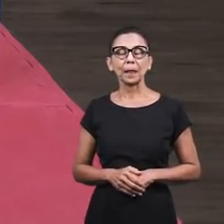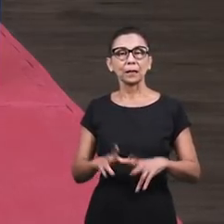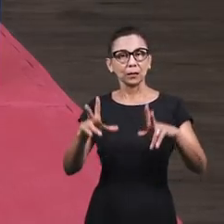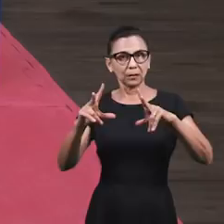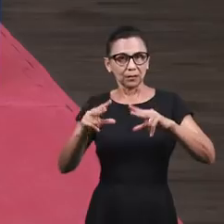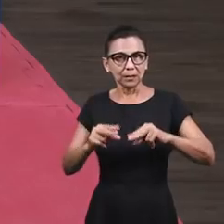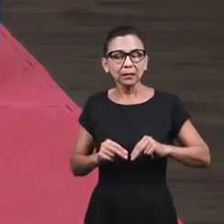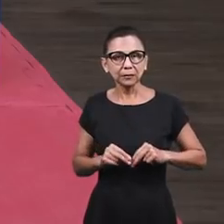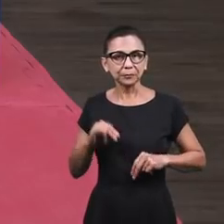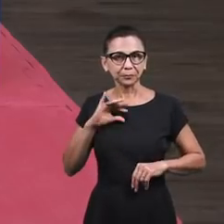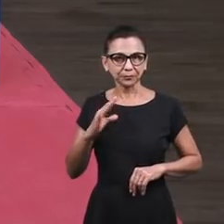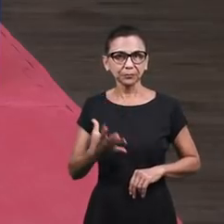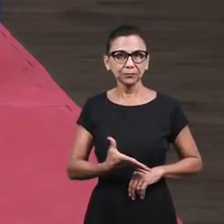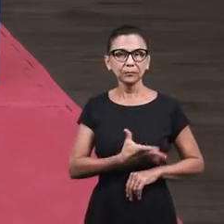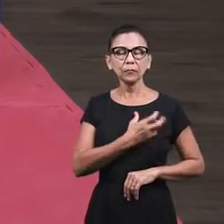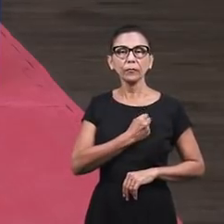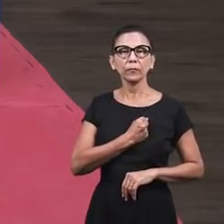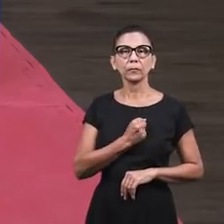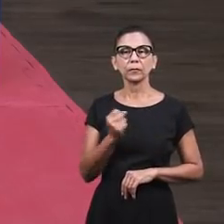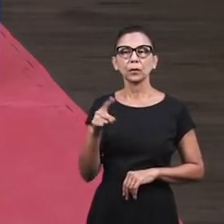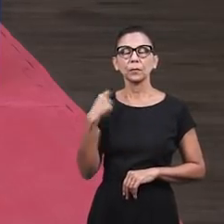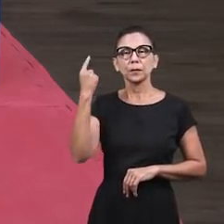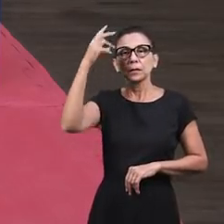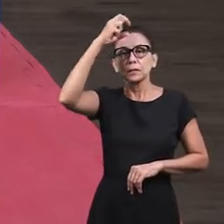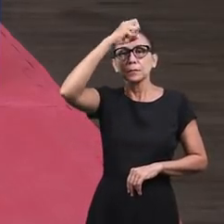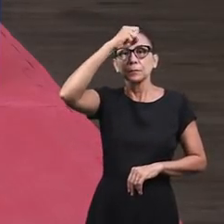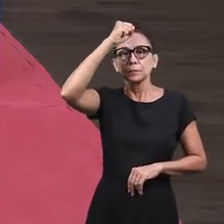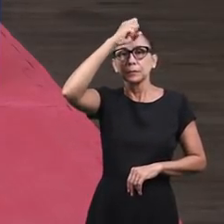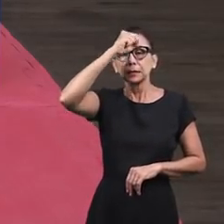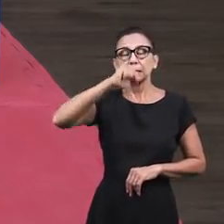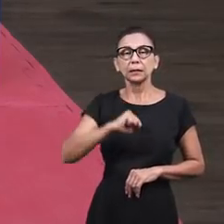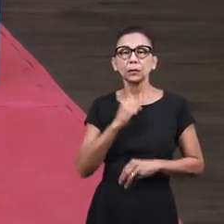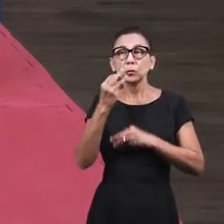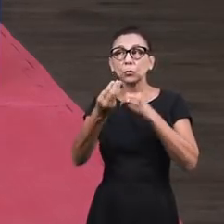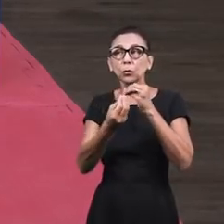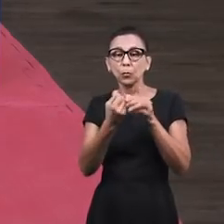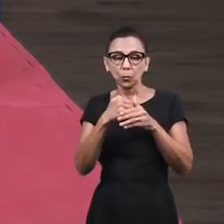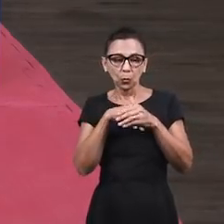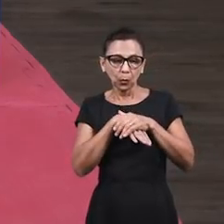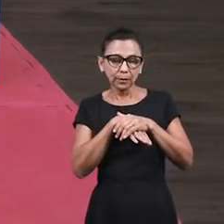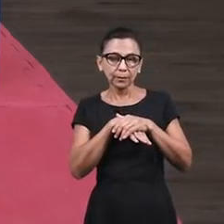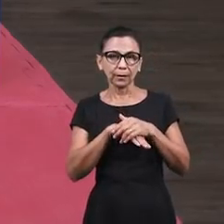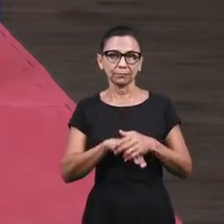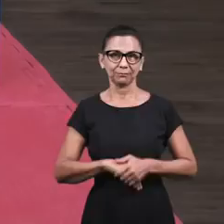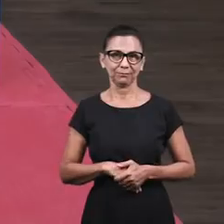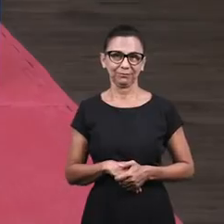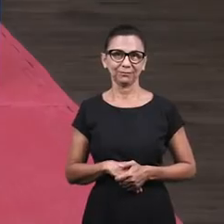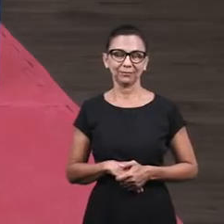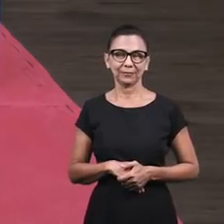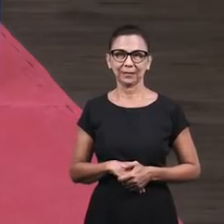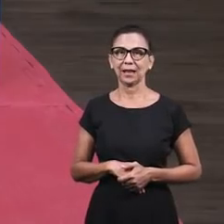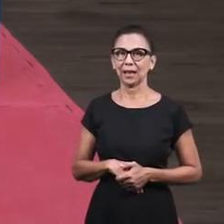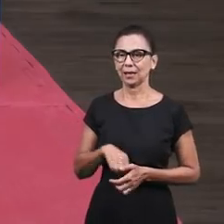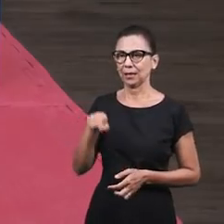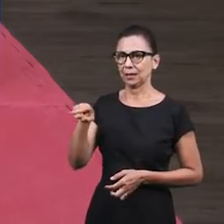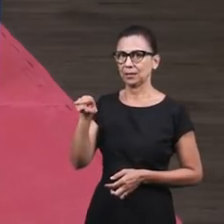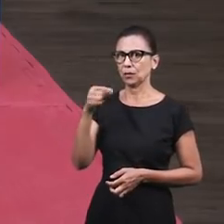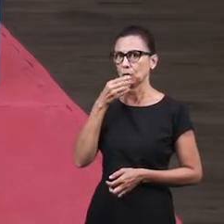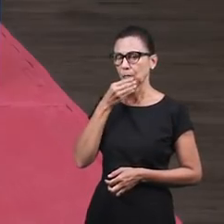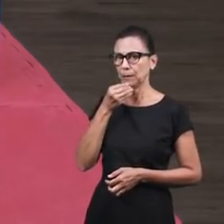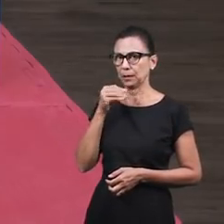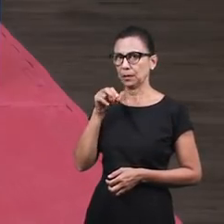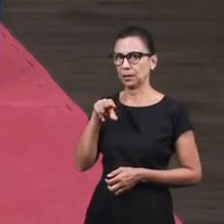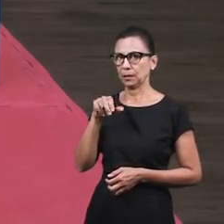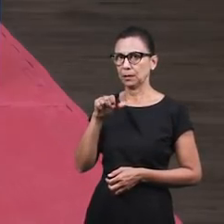bem maior é a nossa herança nós precisamos aprender a guardar herança e nós precisamos aprender com Nabote